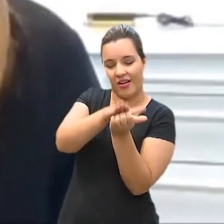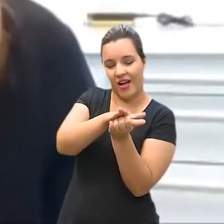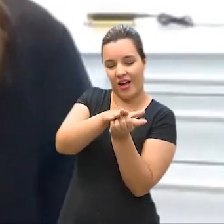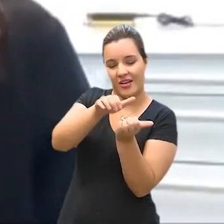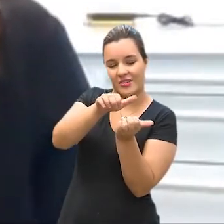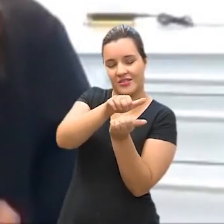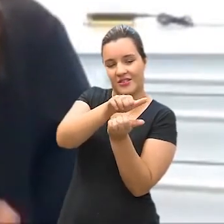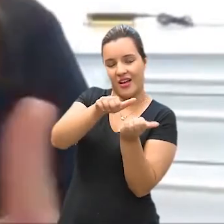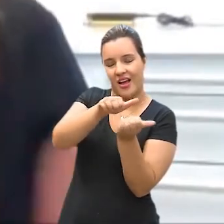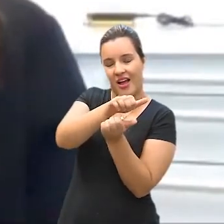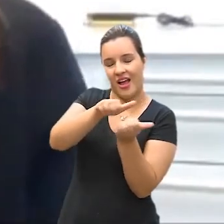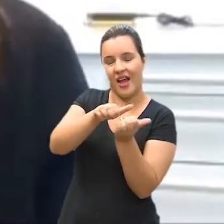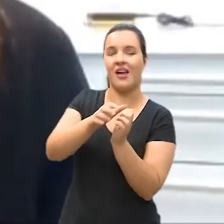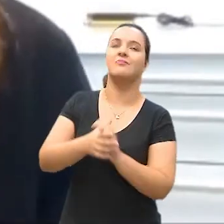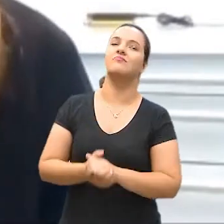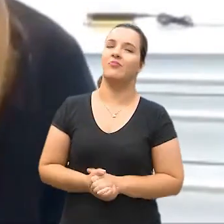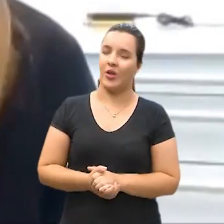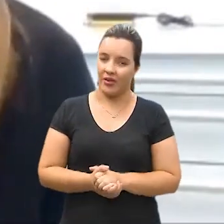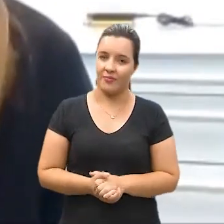precoce,